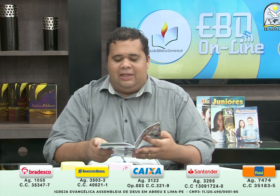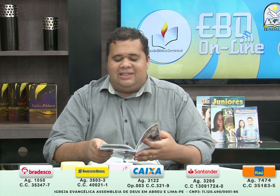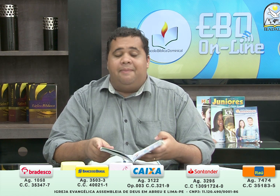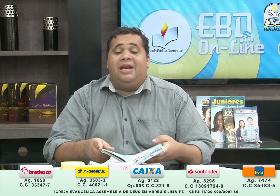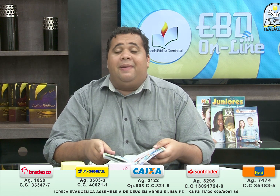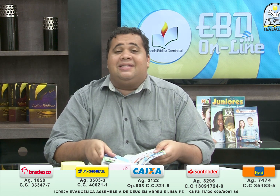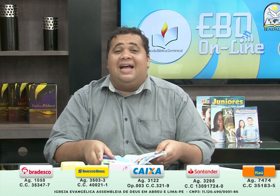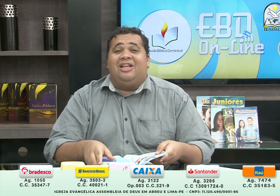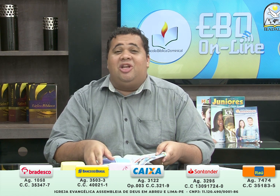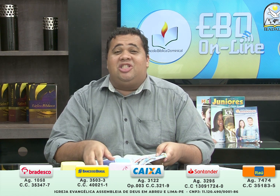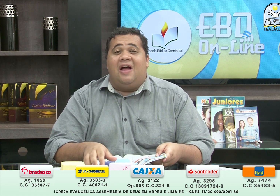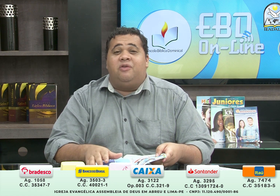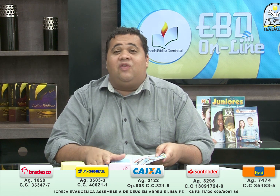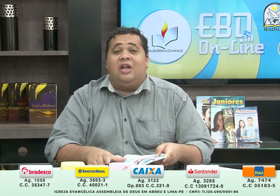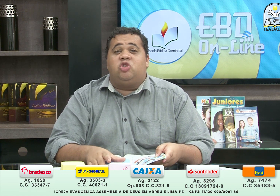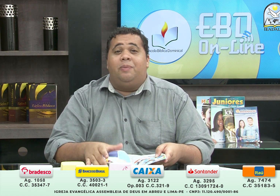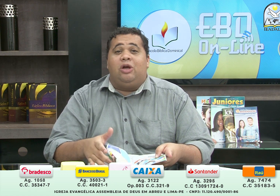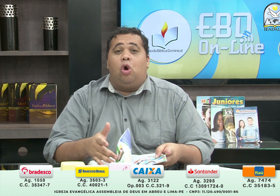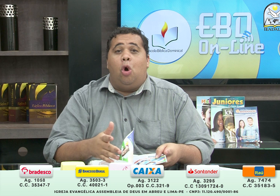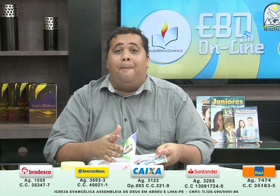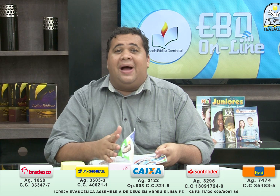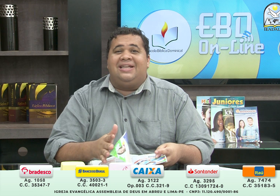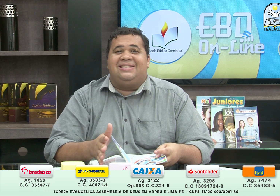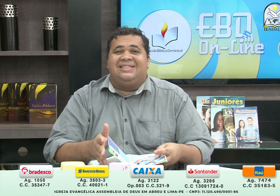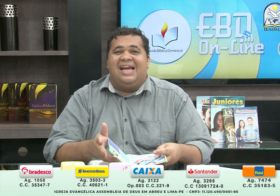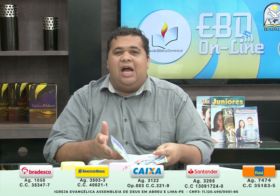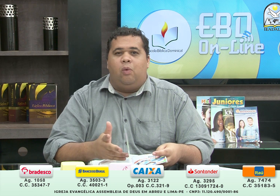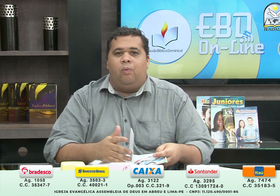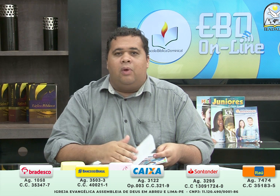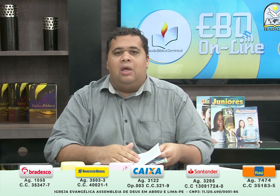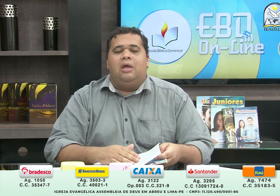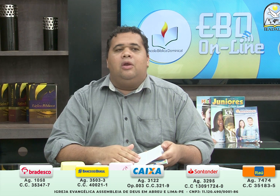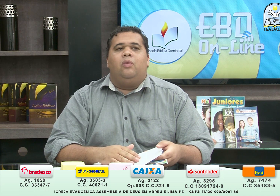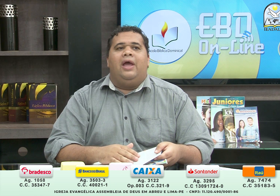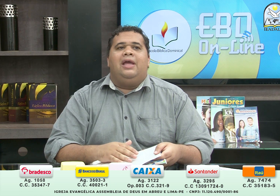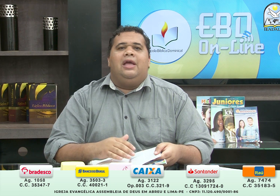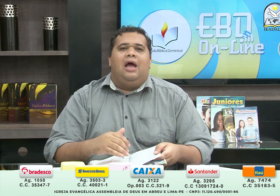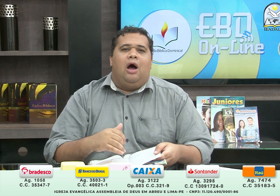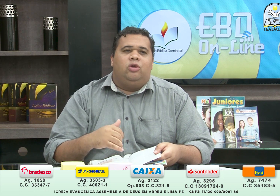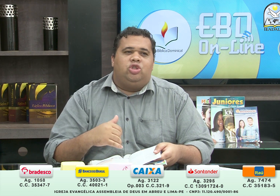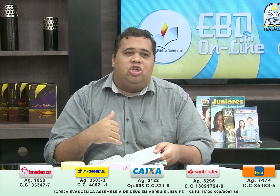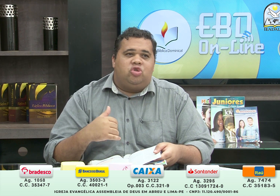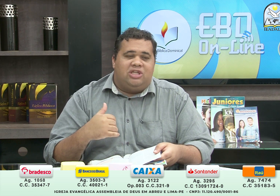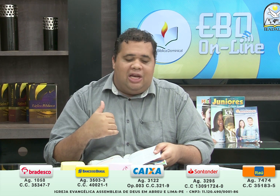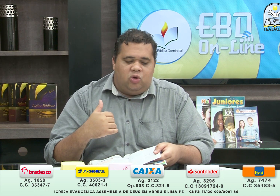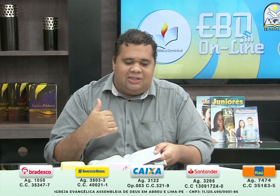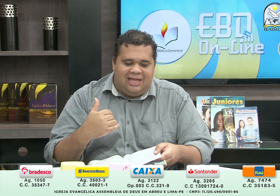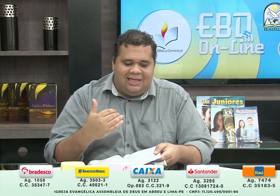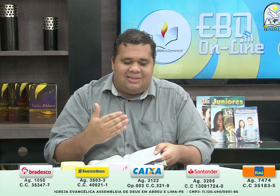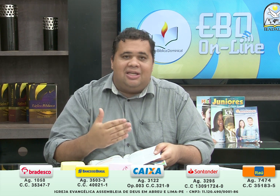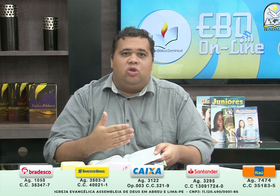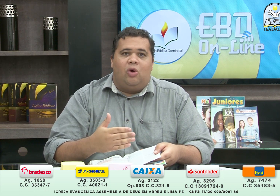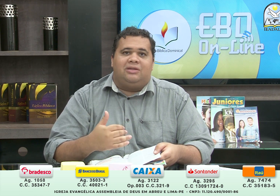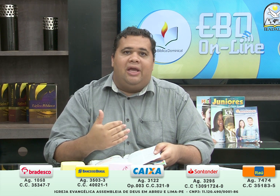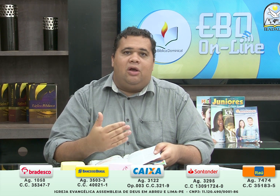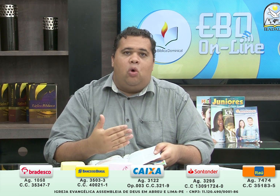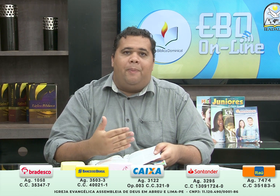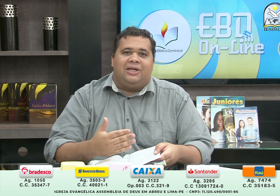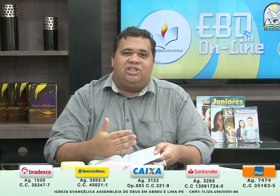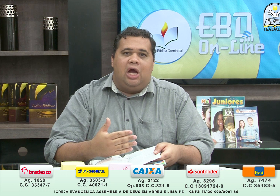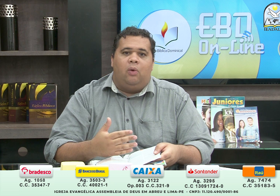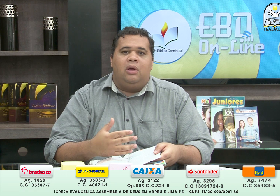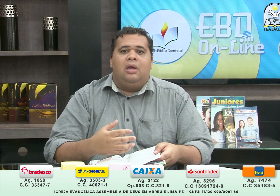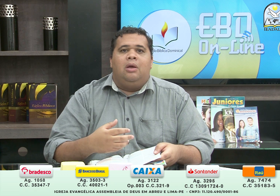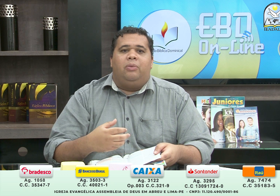abençoada semana passada nós estávamos falando sobre compaixão não é aonde Jesus Ele nos ensinou a ter